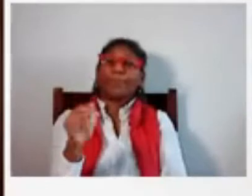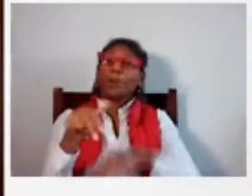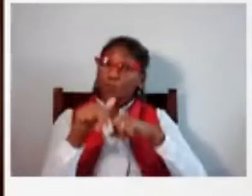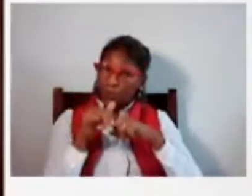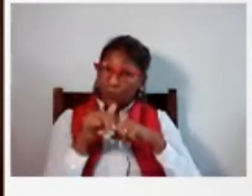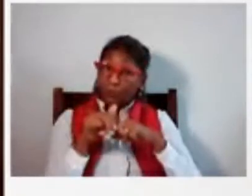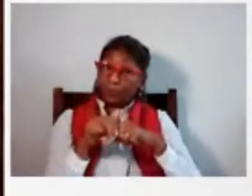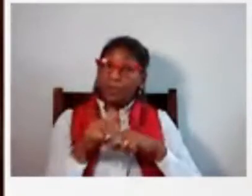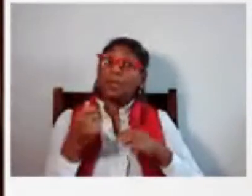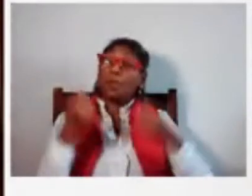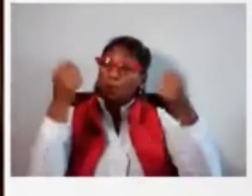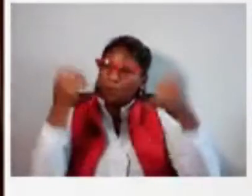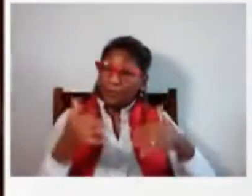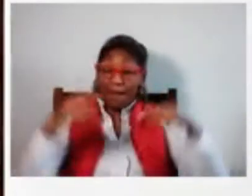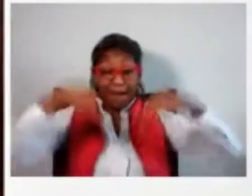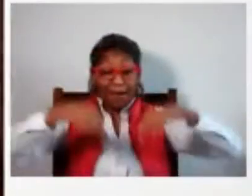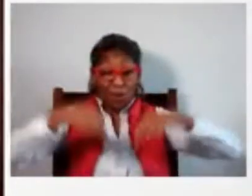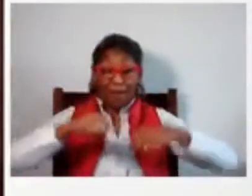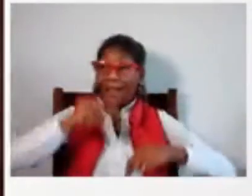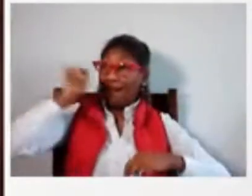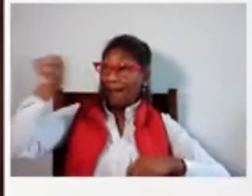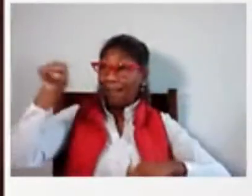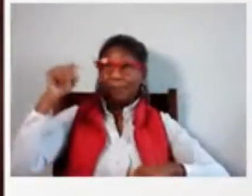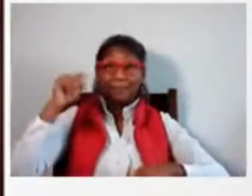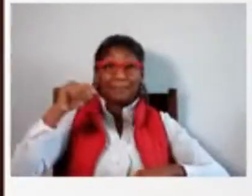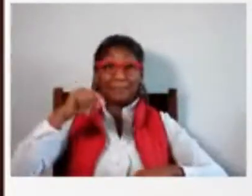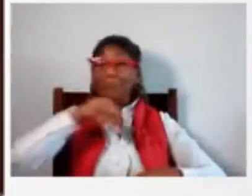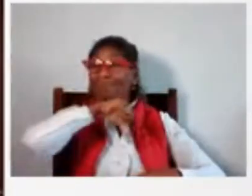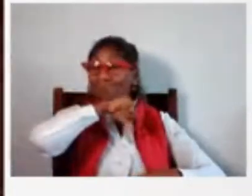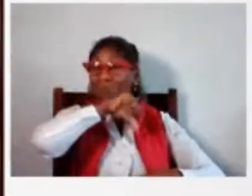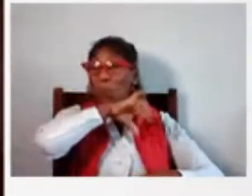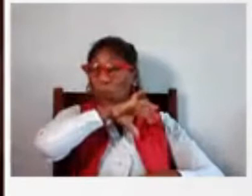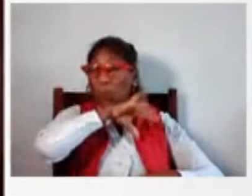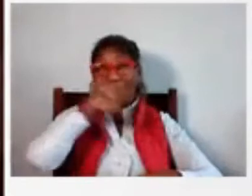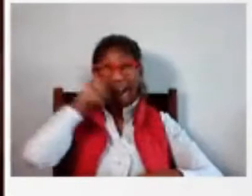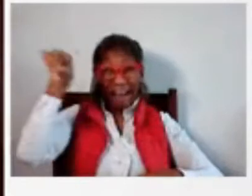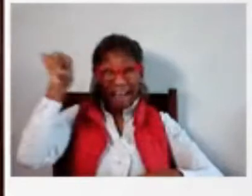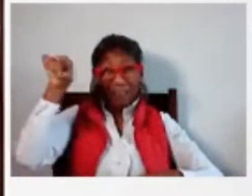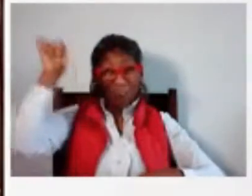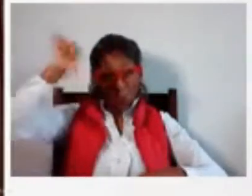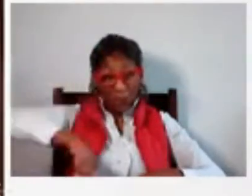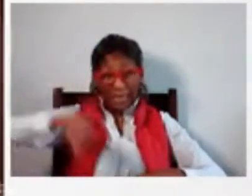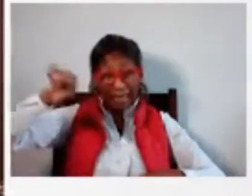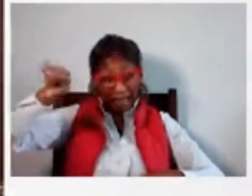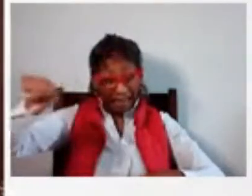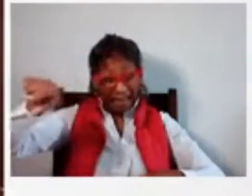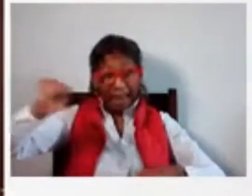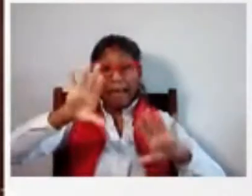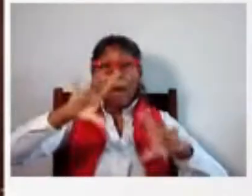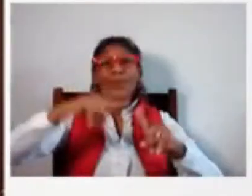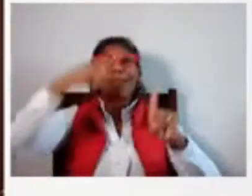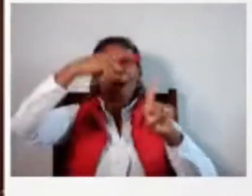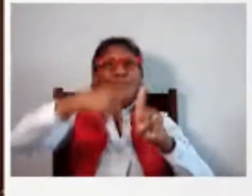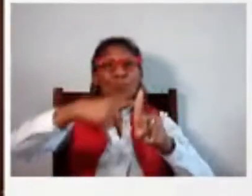porque esteja mal agora aquela região, é porque os dados mostram que há uma inflexão de confirmações de